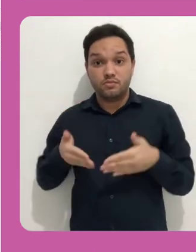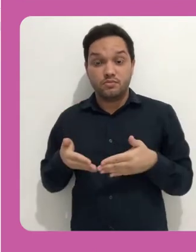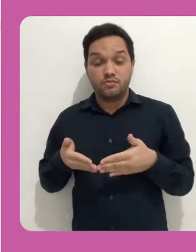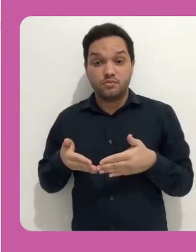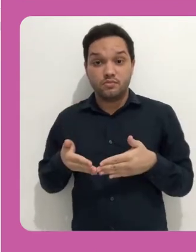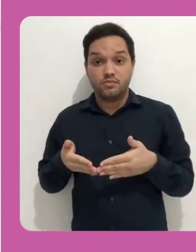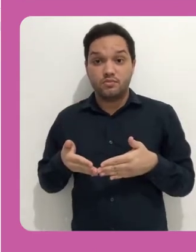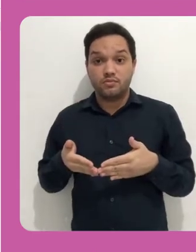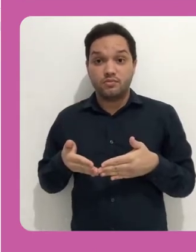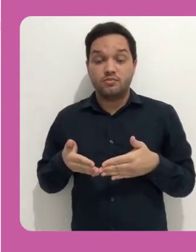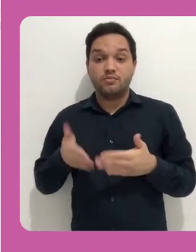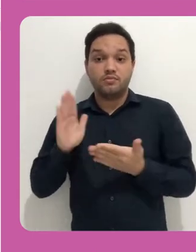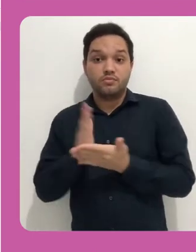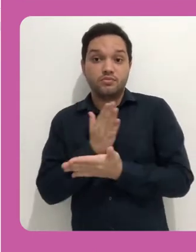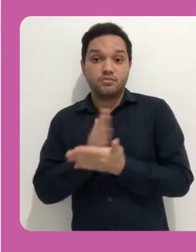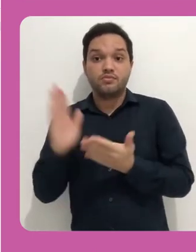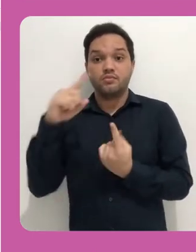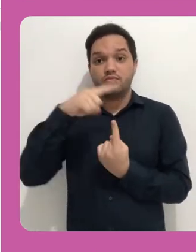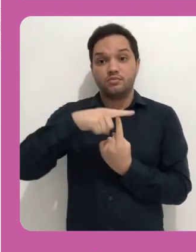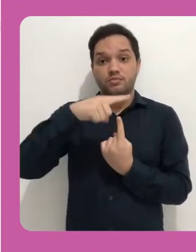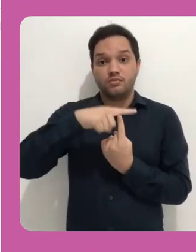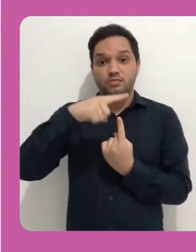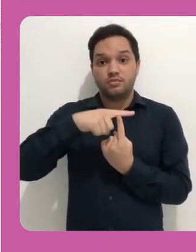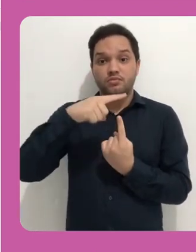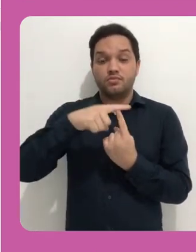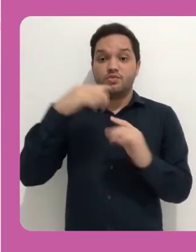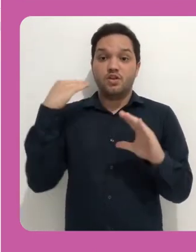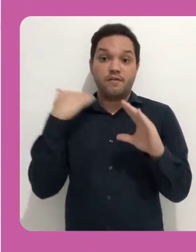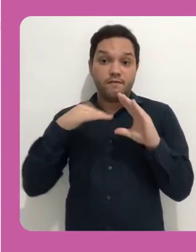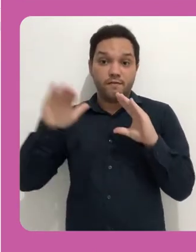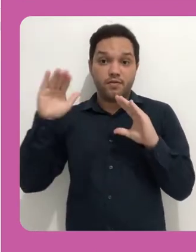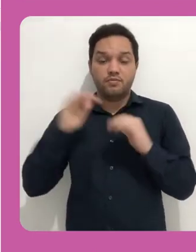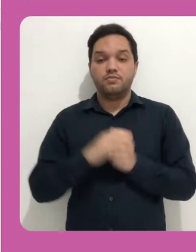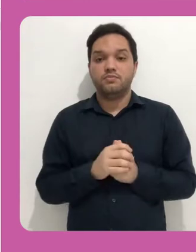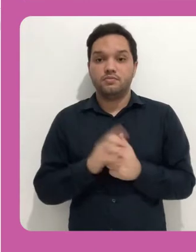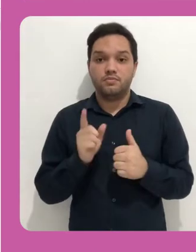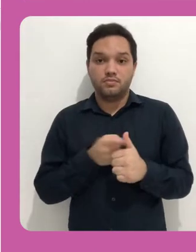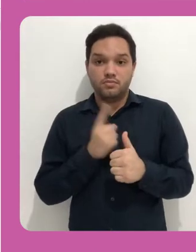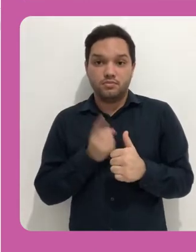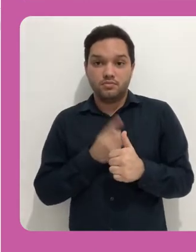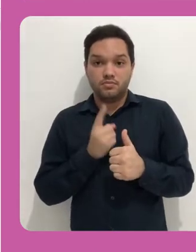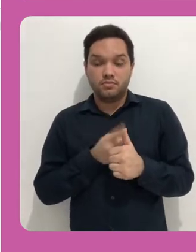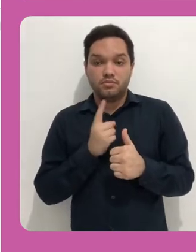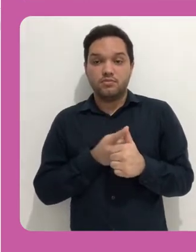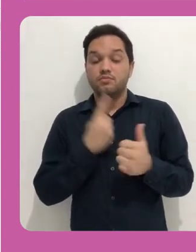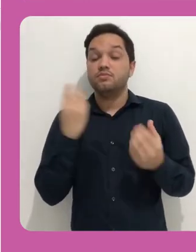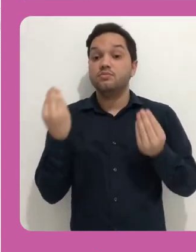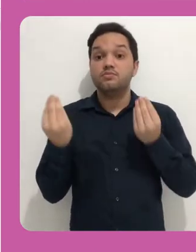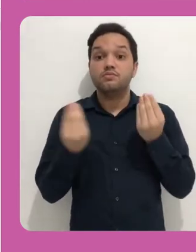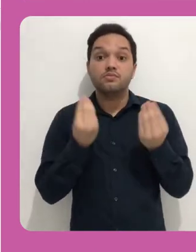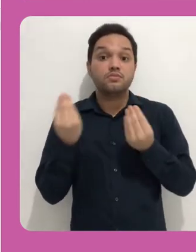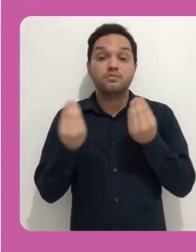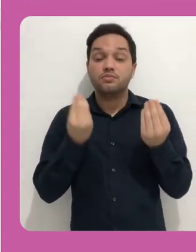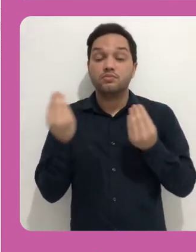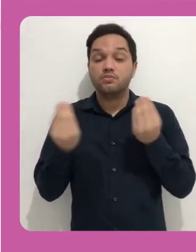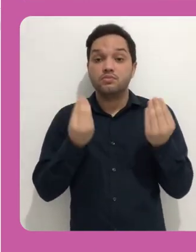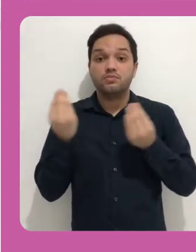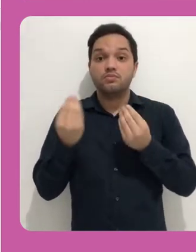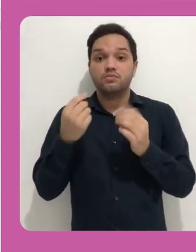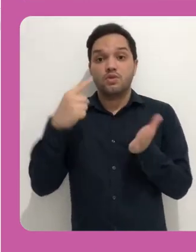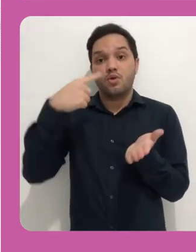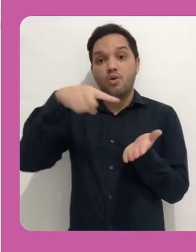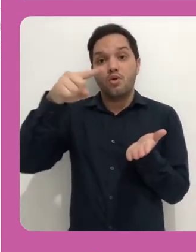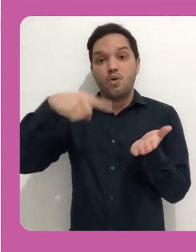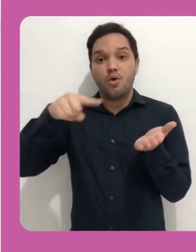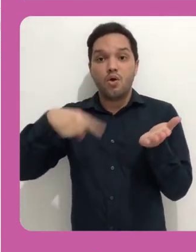de como vocês corrigem uma atividade feita offline, como, por exemplo, uma avaliação, uma prova,